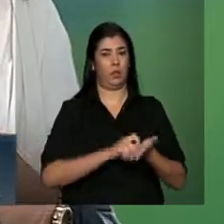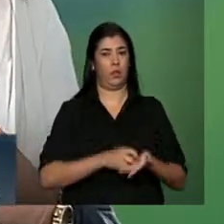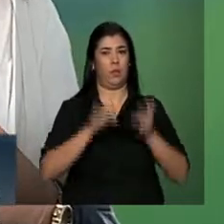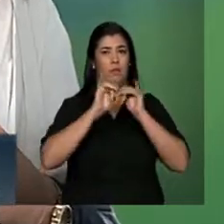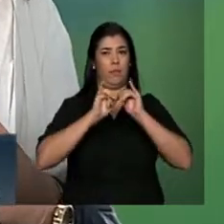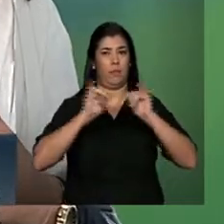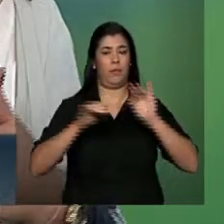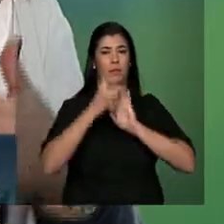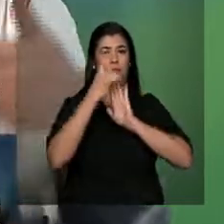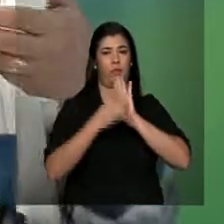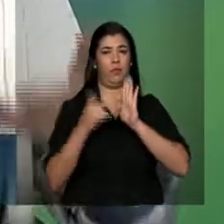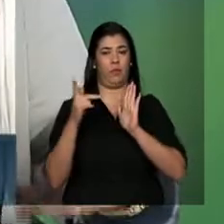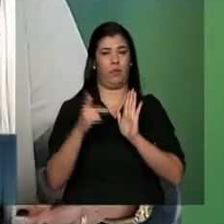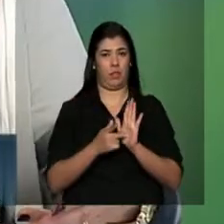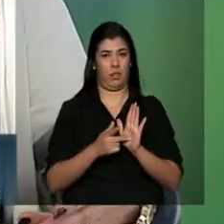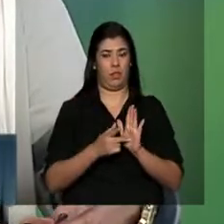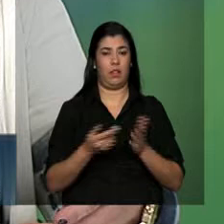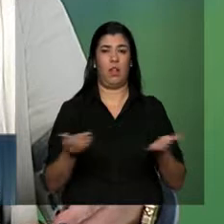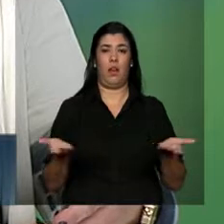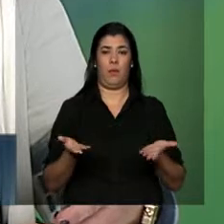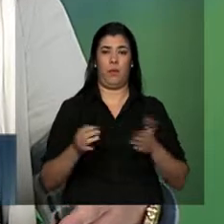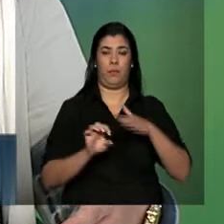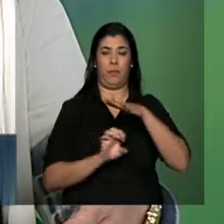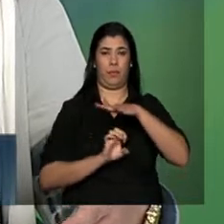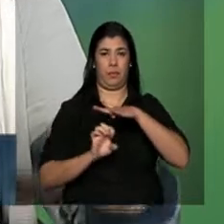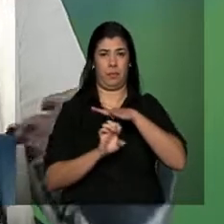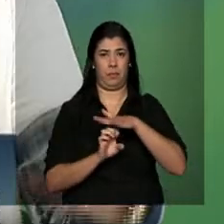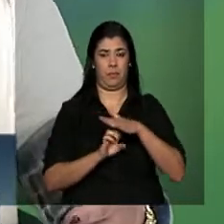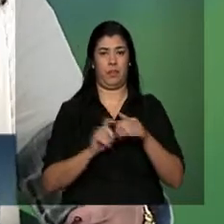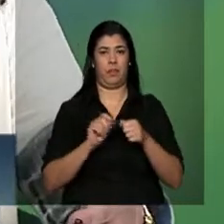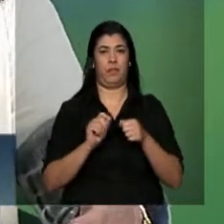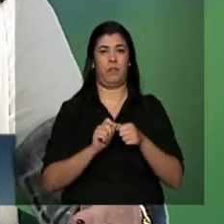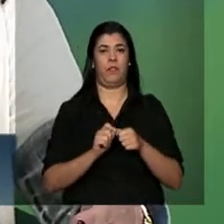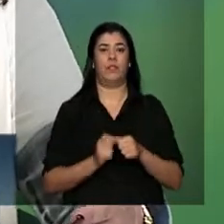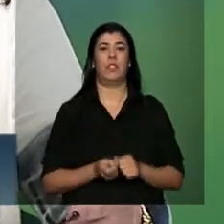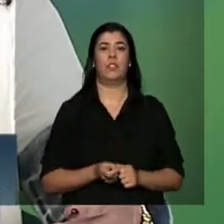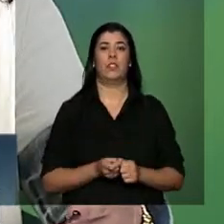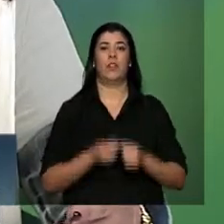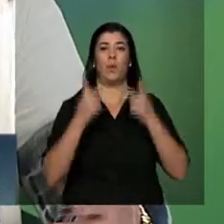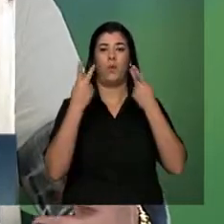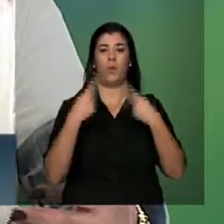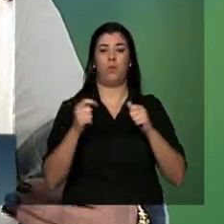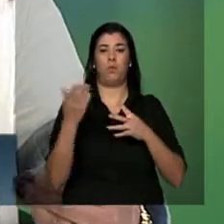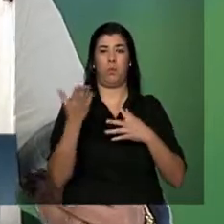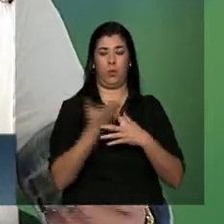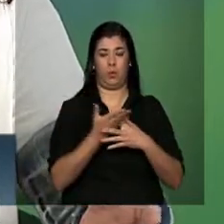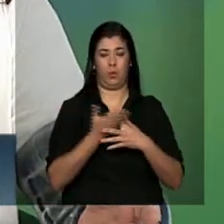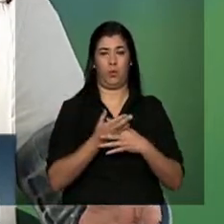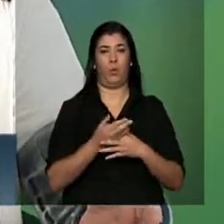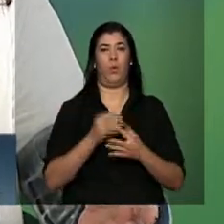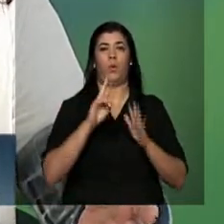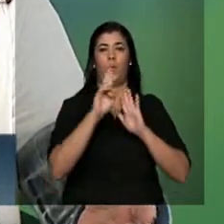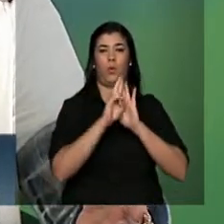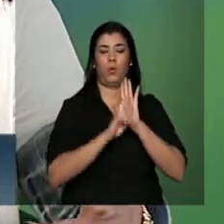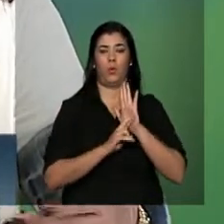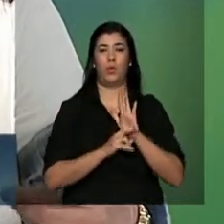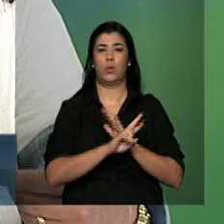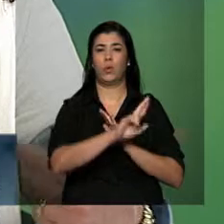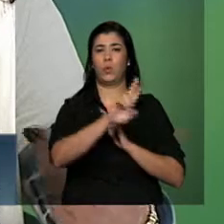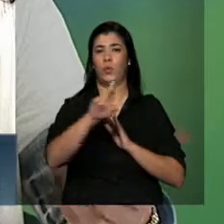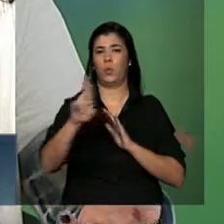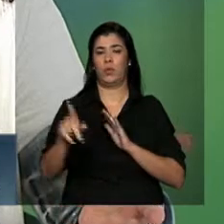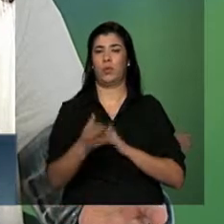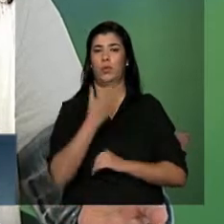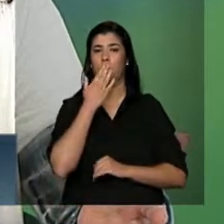Então, agora, as empresas vão protocolar os pedidos de registros desses produtos. Eu gostaria de imaginar, já que